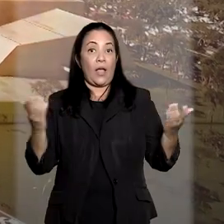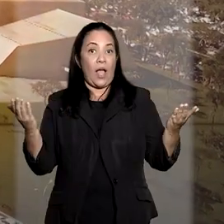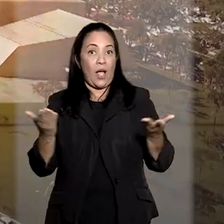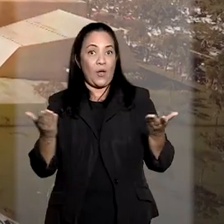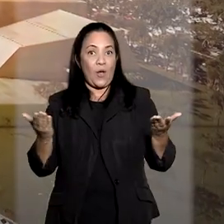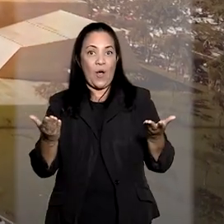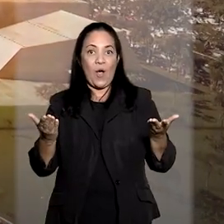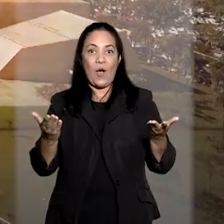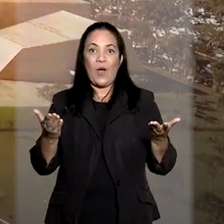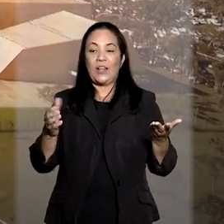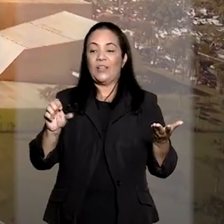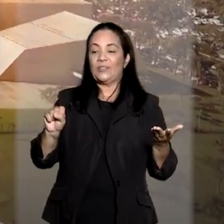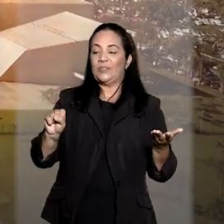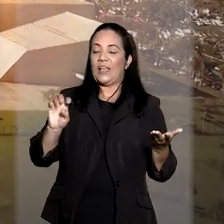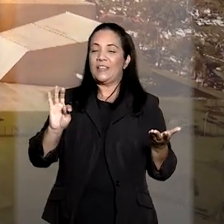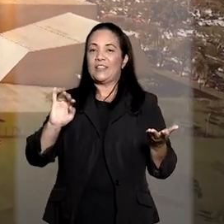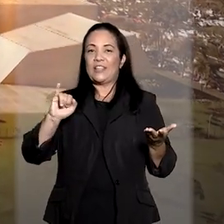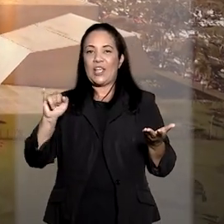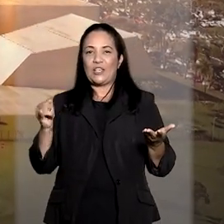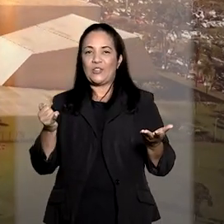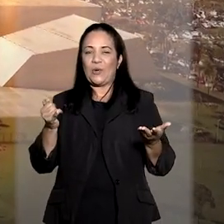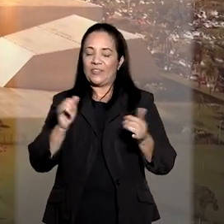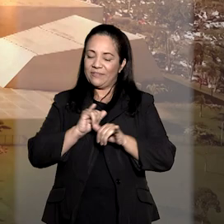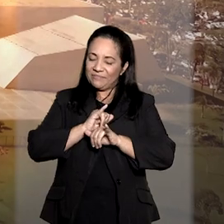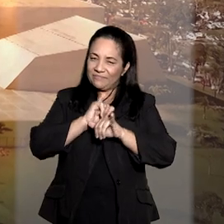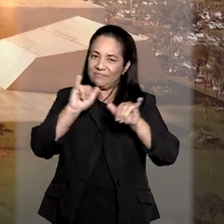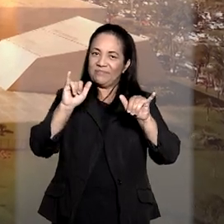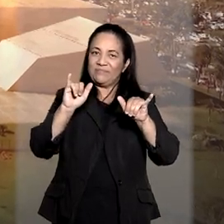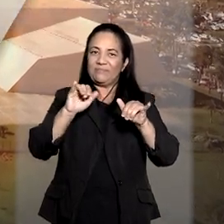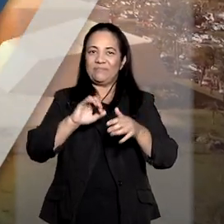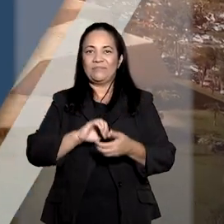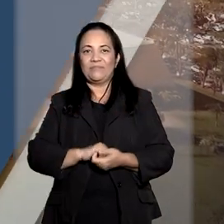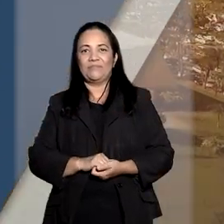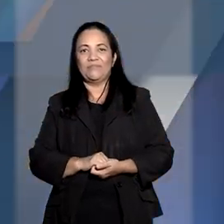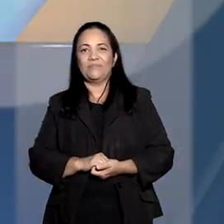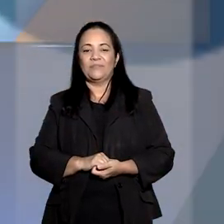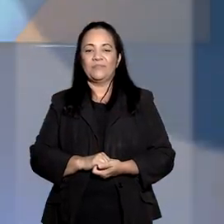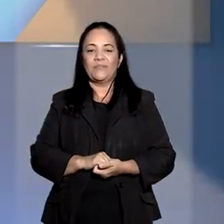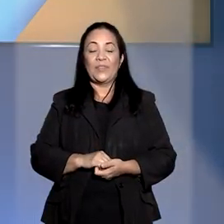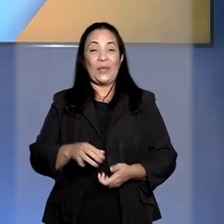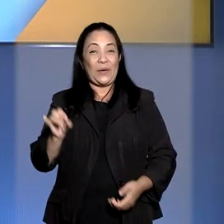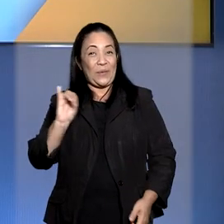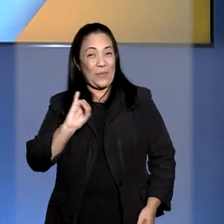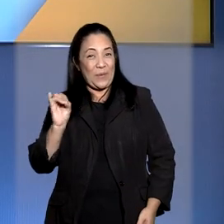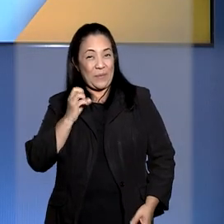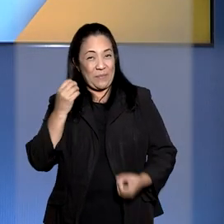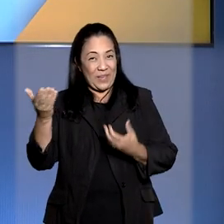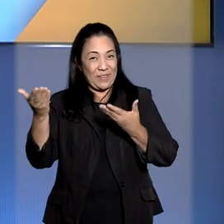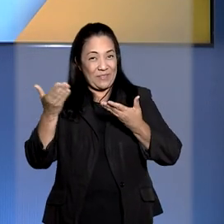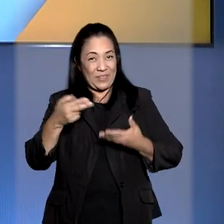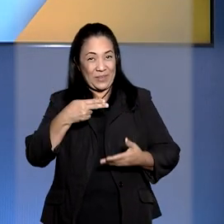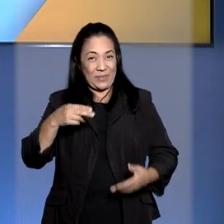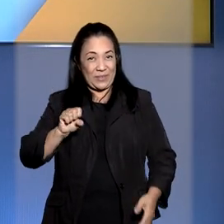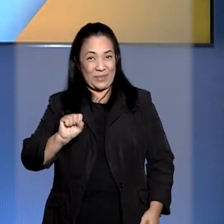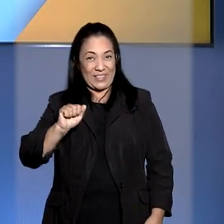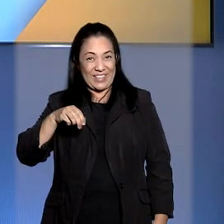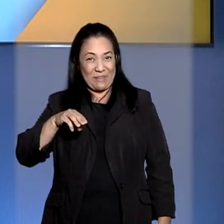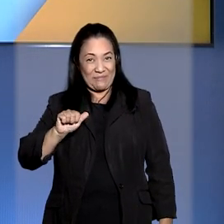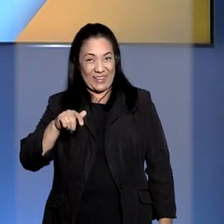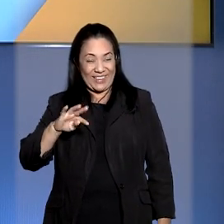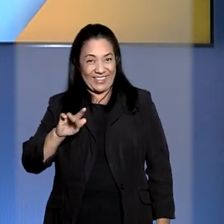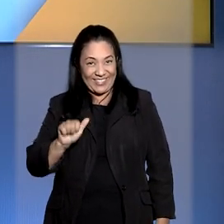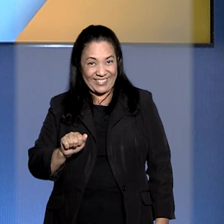começa agora o programa do Superior Tribunal de Justiça Olá seja muito